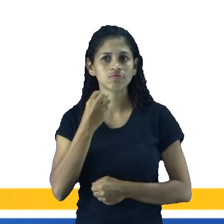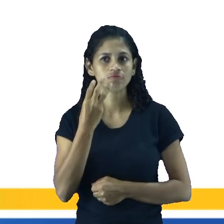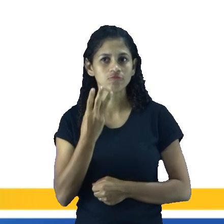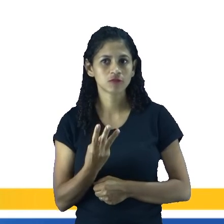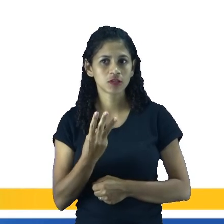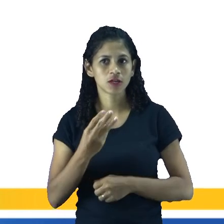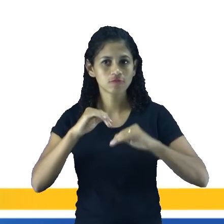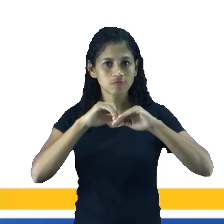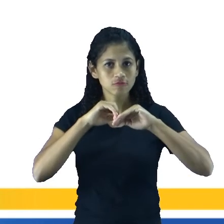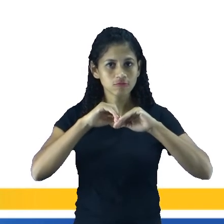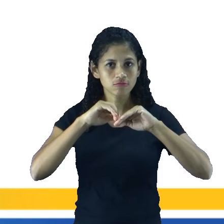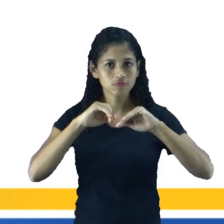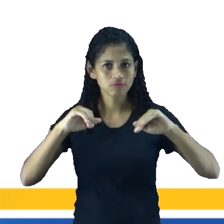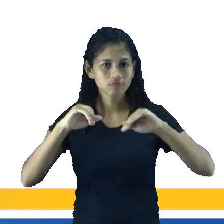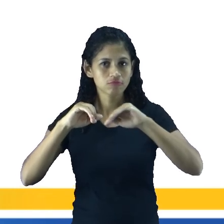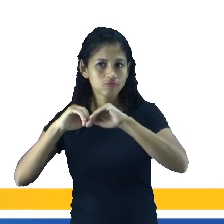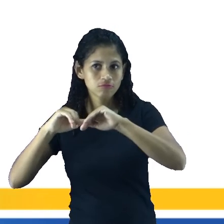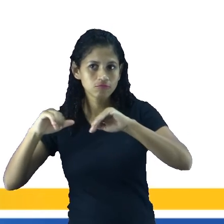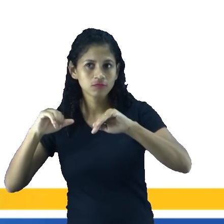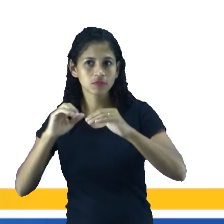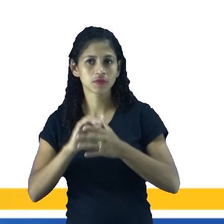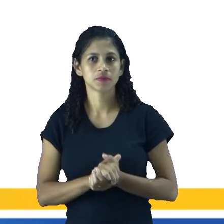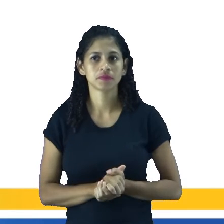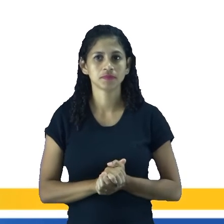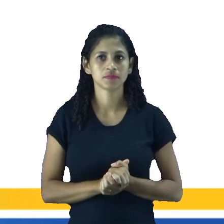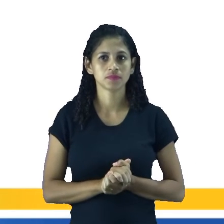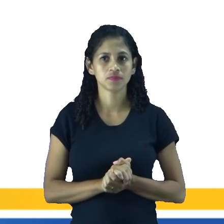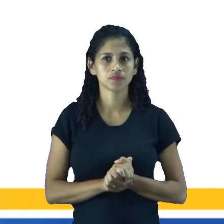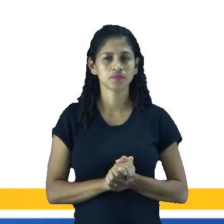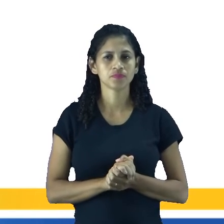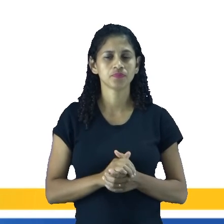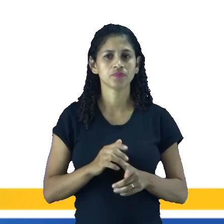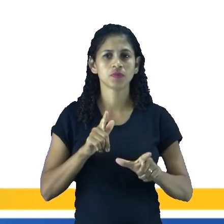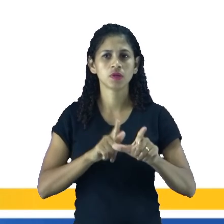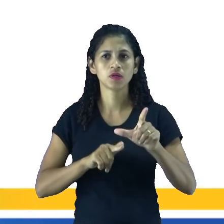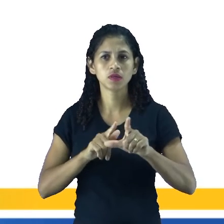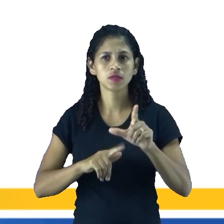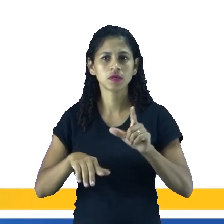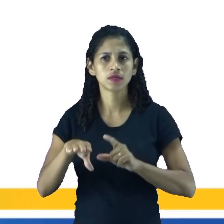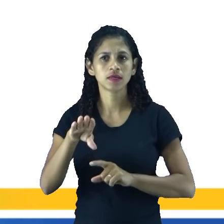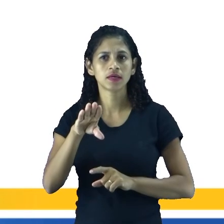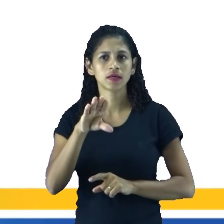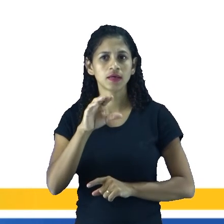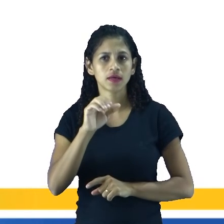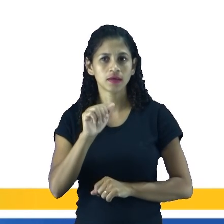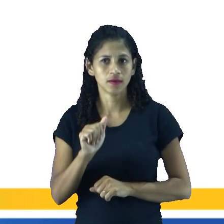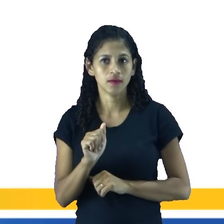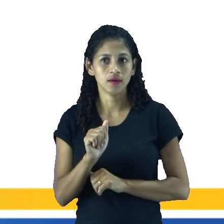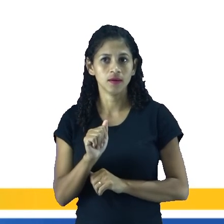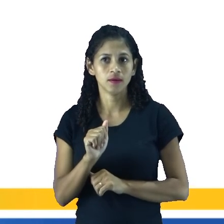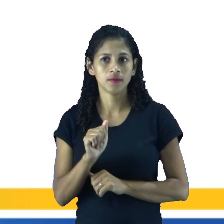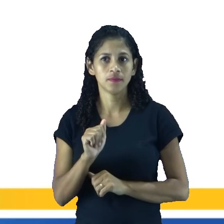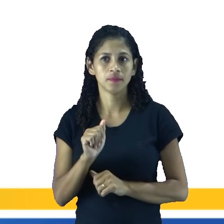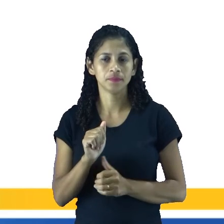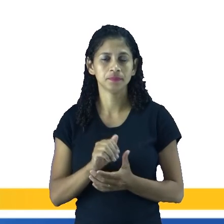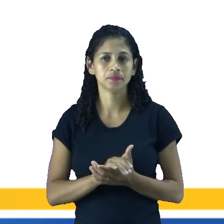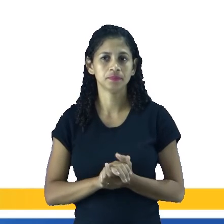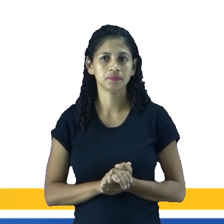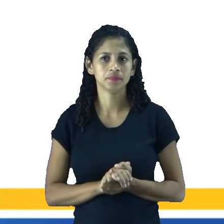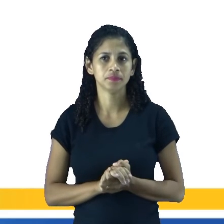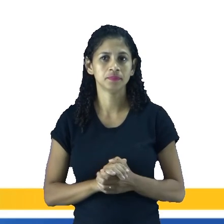cada componente da mistura final, a melhor sequência é: letra A, filtração, decantação